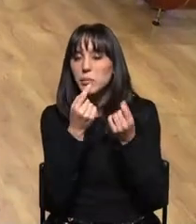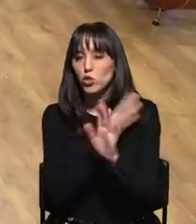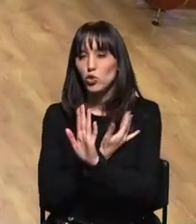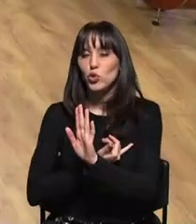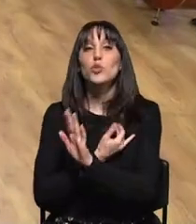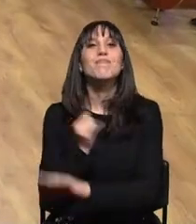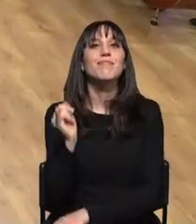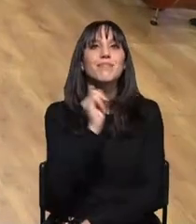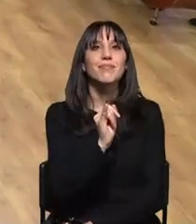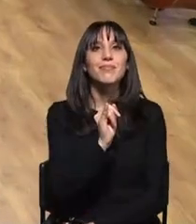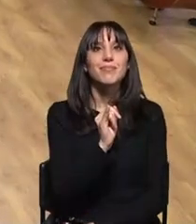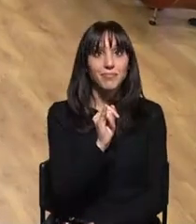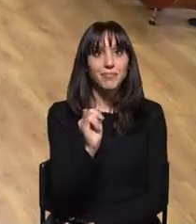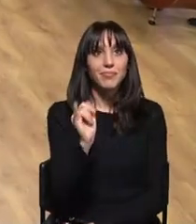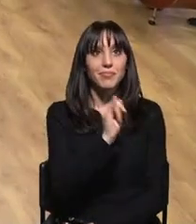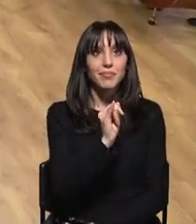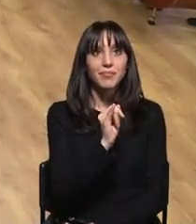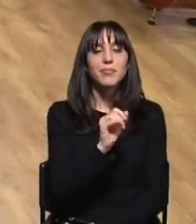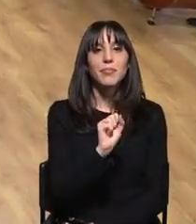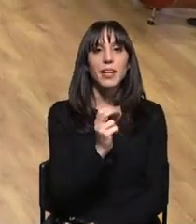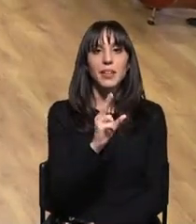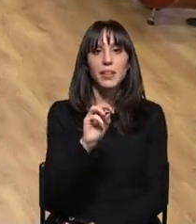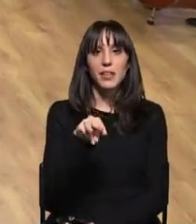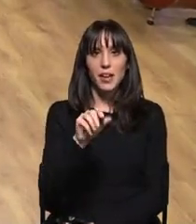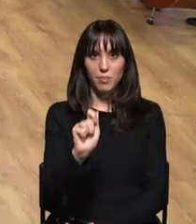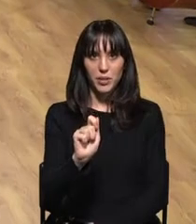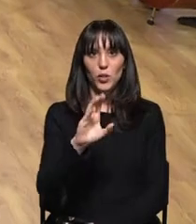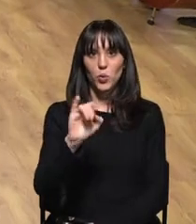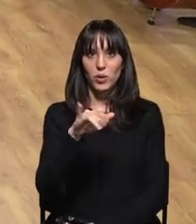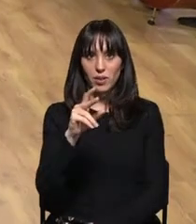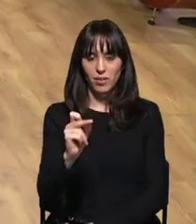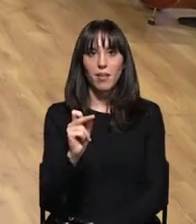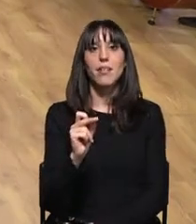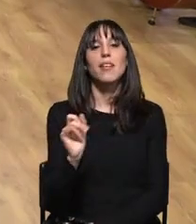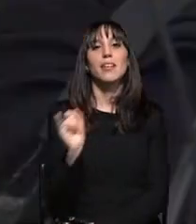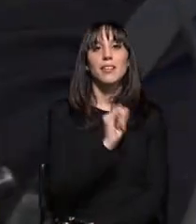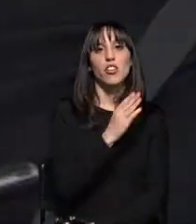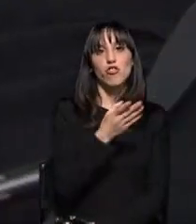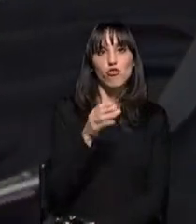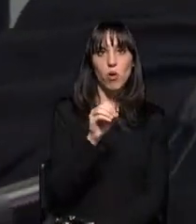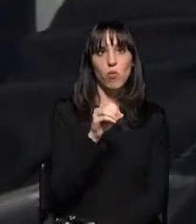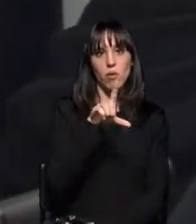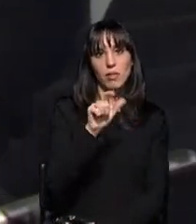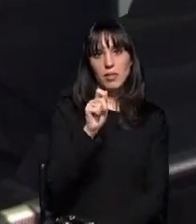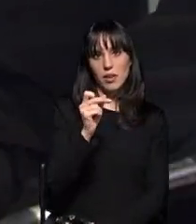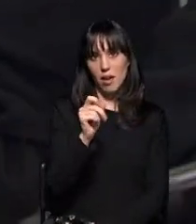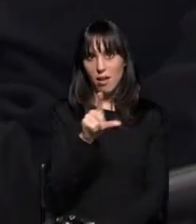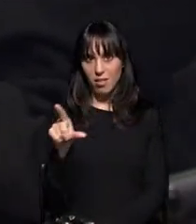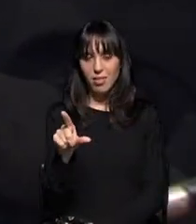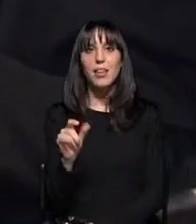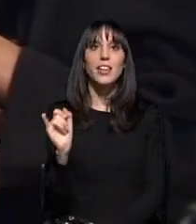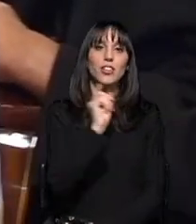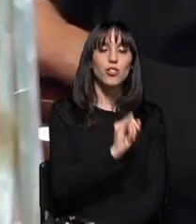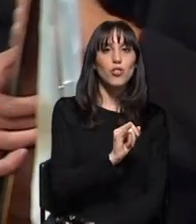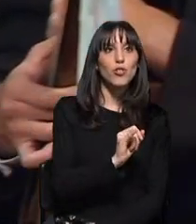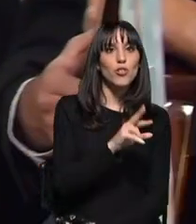já lá vou. Sim. Continua. Temos o Guilherme Correia. Sim. O João Leal. E o